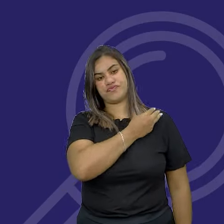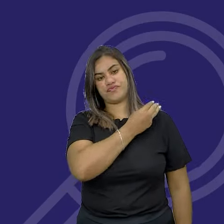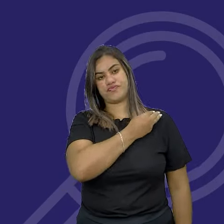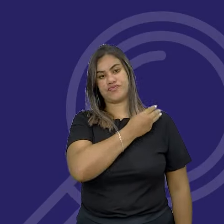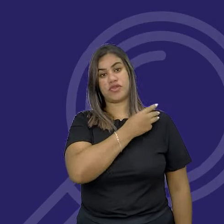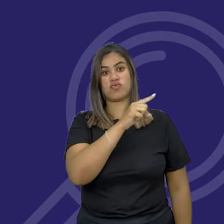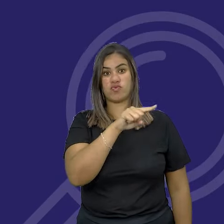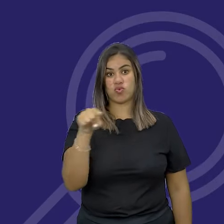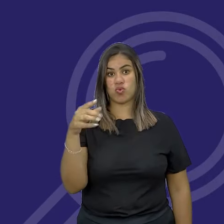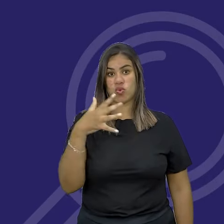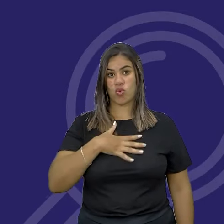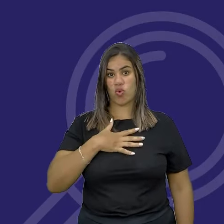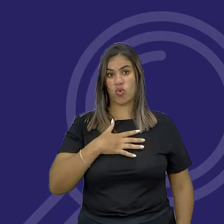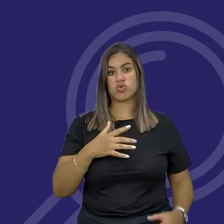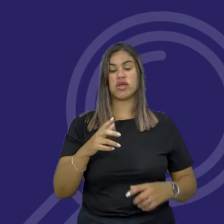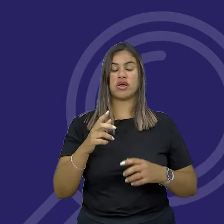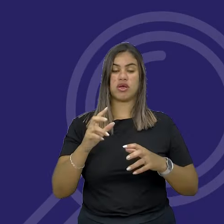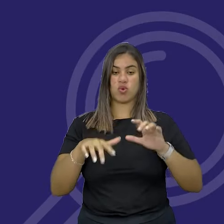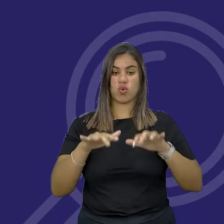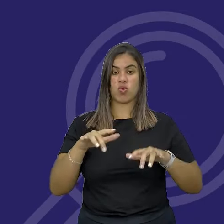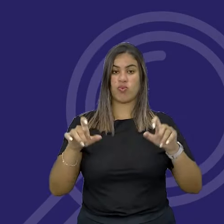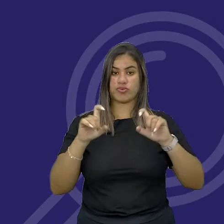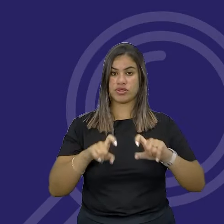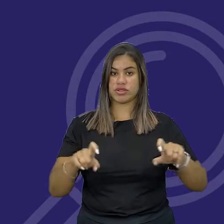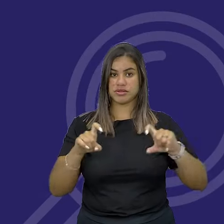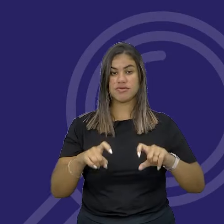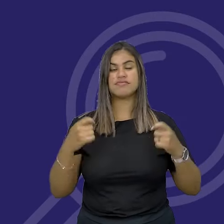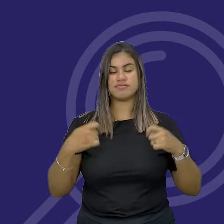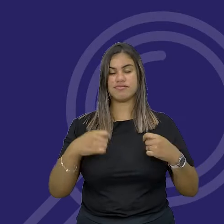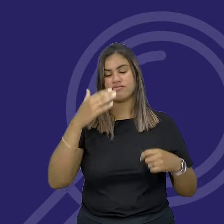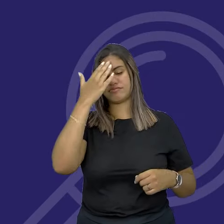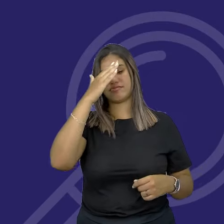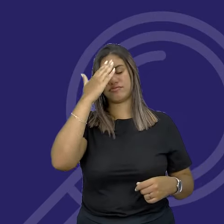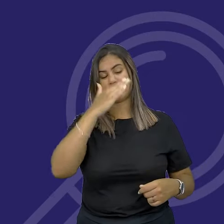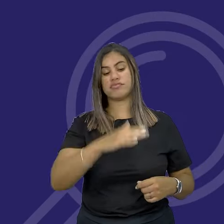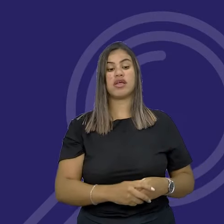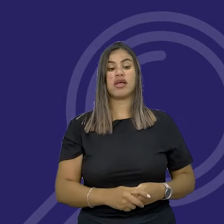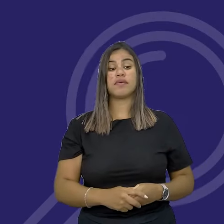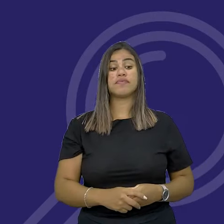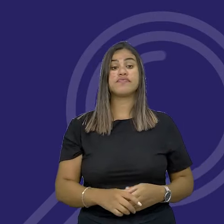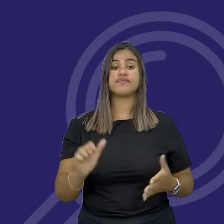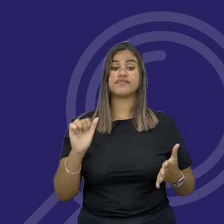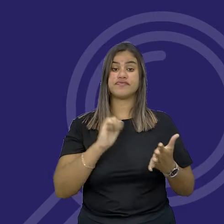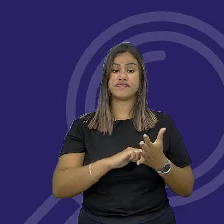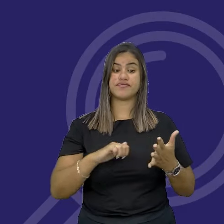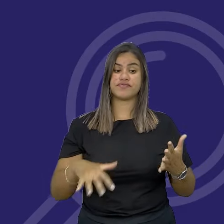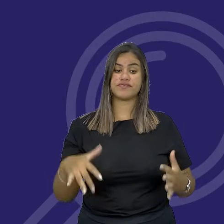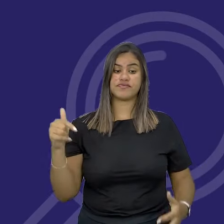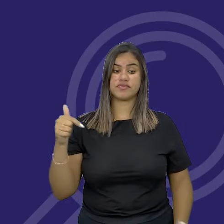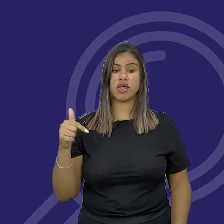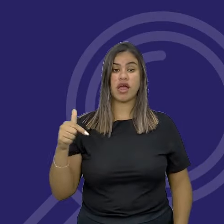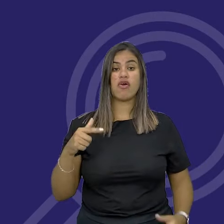entender disso. E pode puxar para PG. A atividade 7, como ela fala de potência de 10, a gente